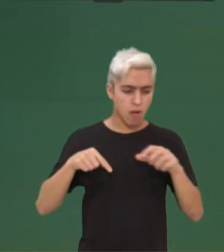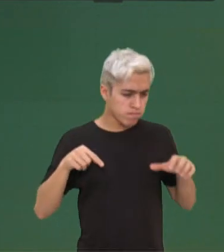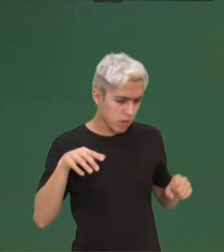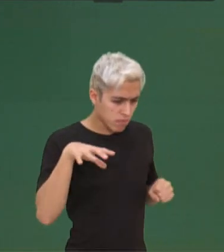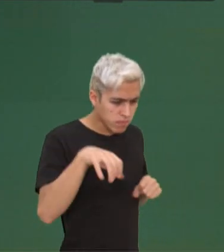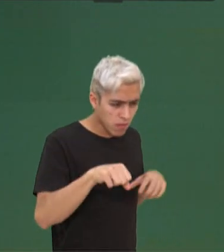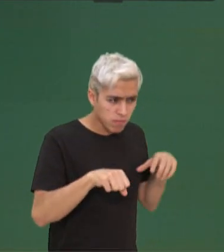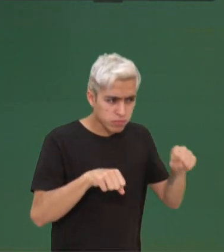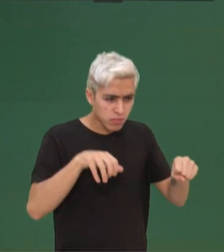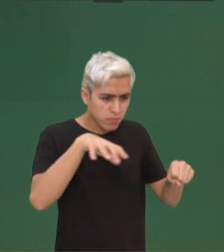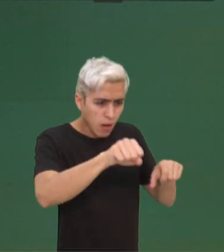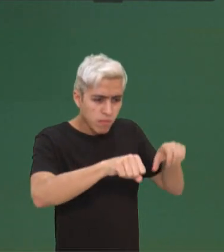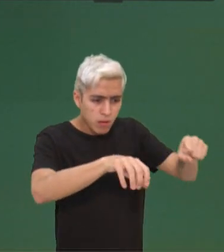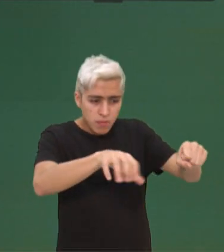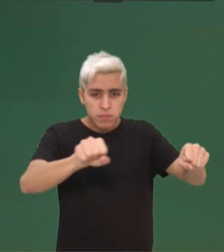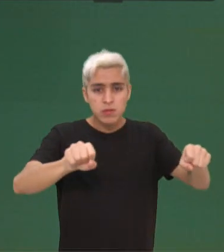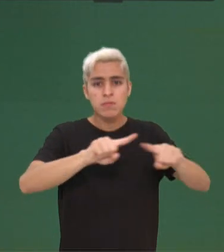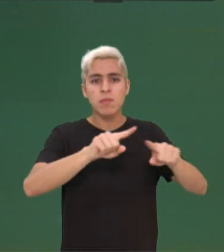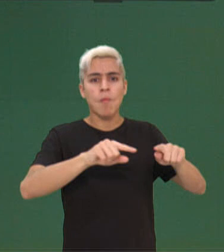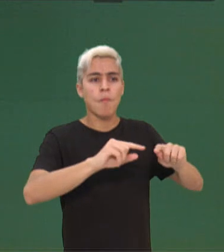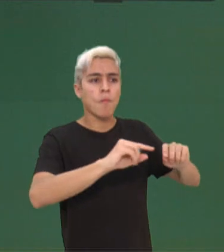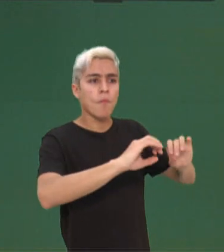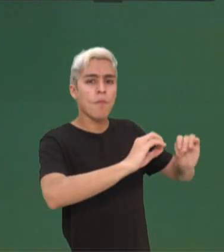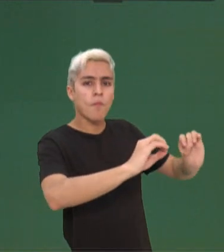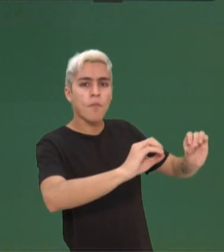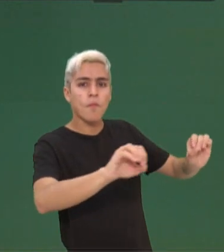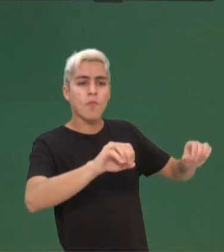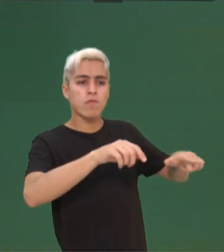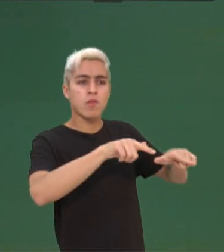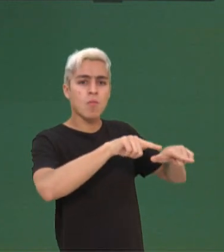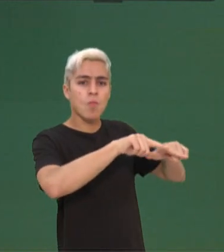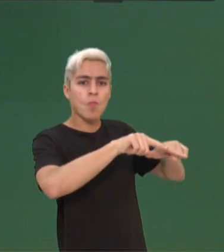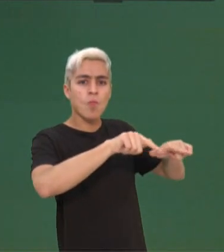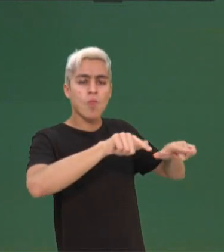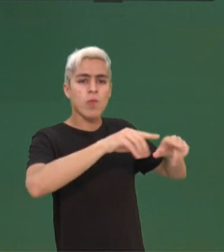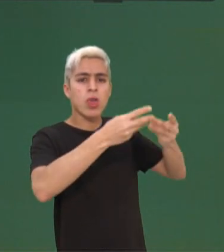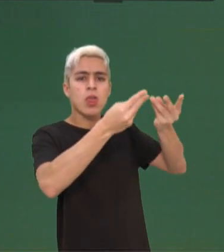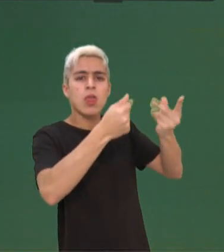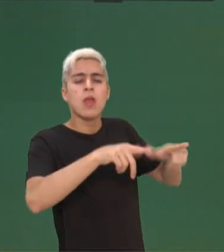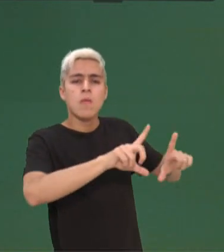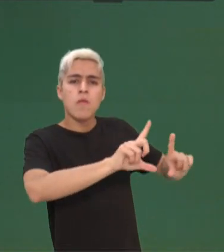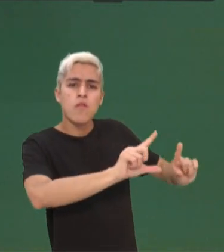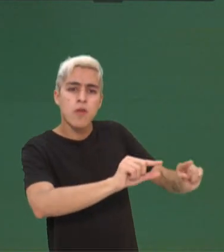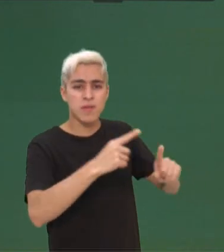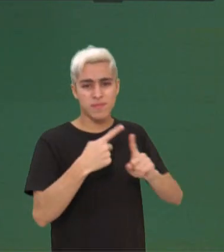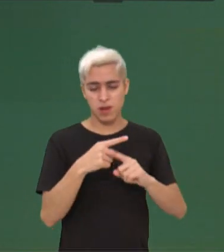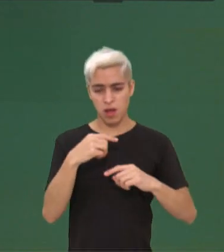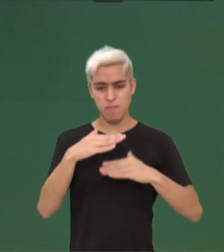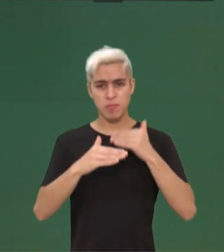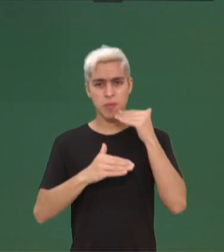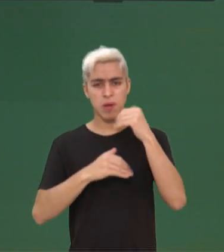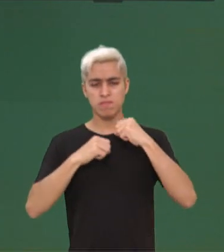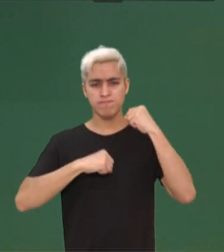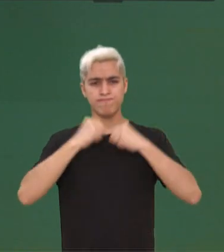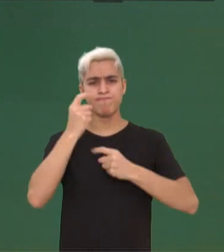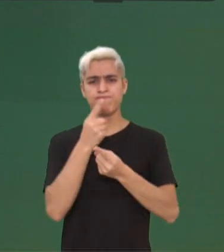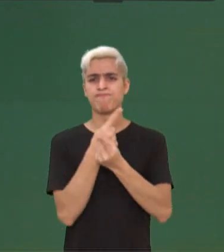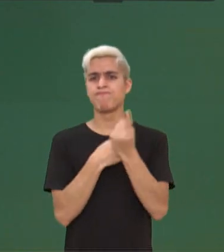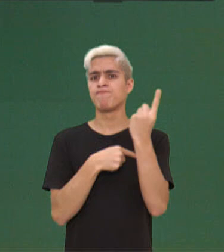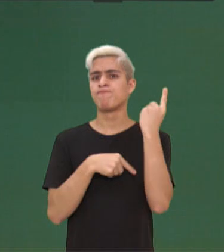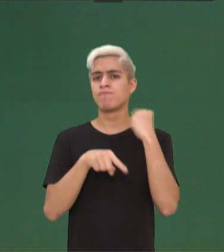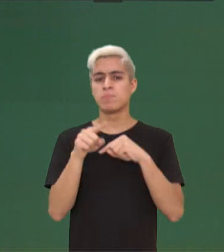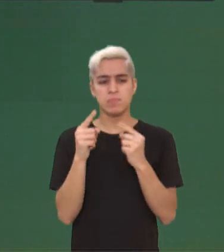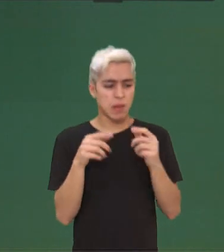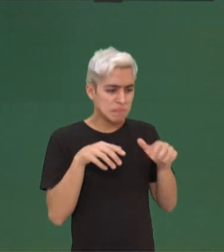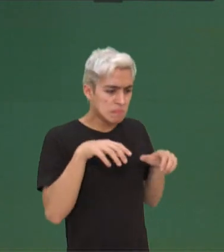que está mais próximo. Só que isso se esgota na medida que a exploração acontece, que a indústria avança e se desenvolve. Aí